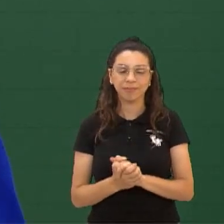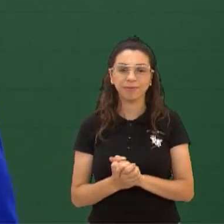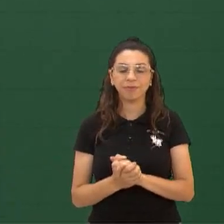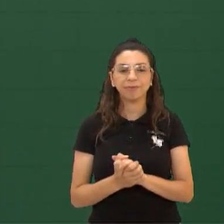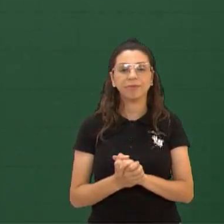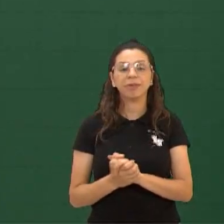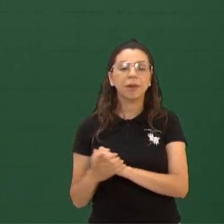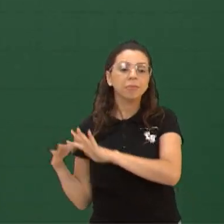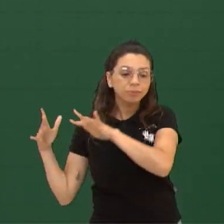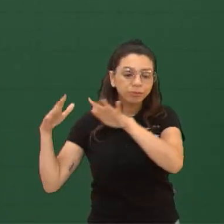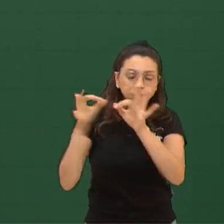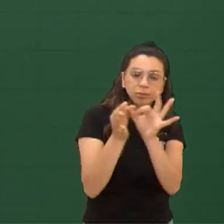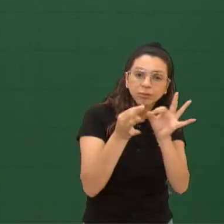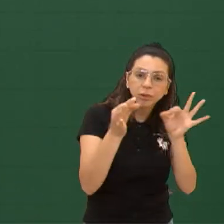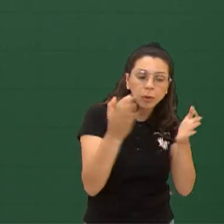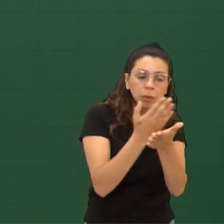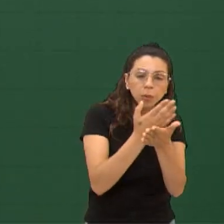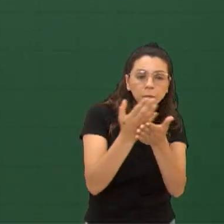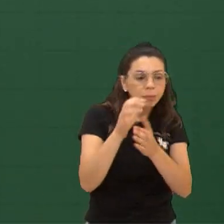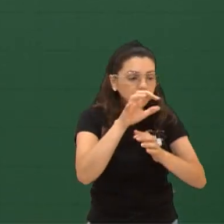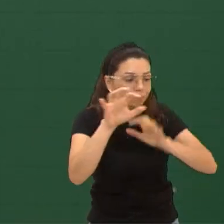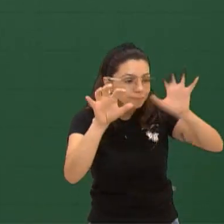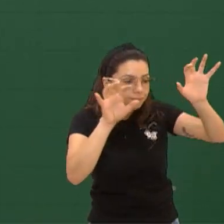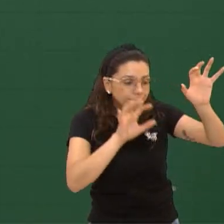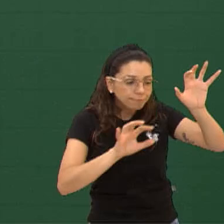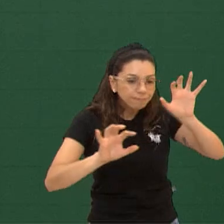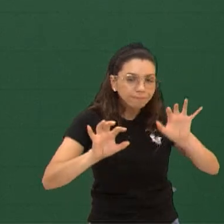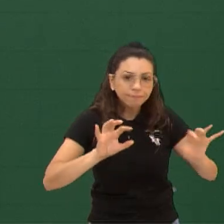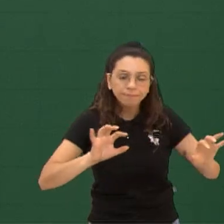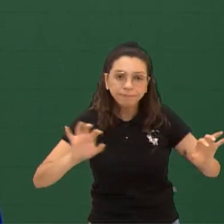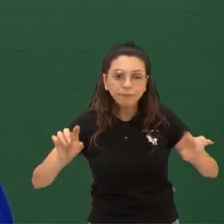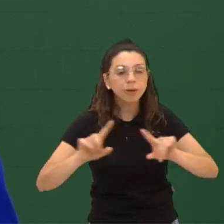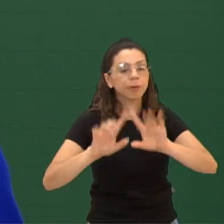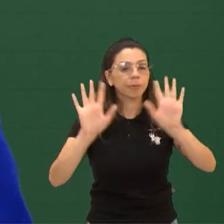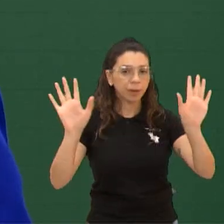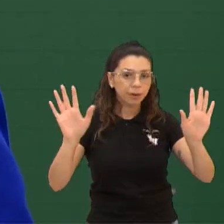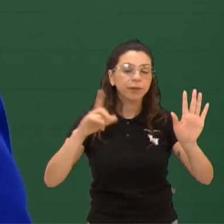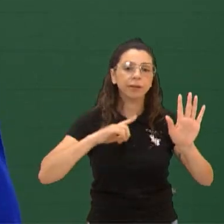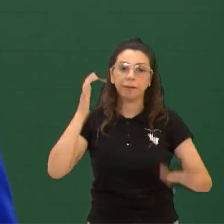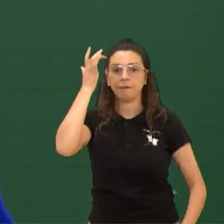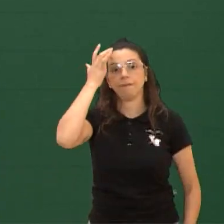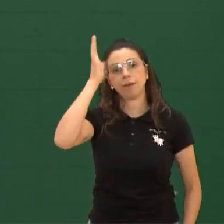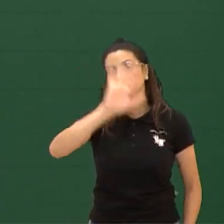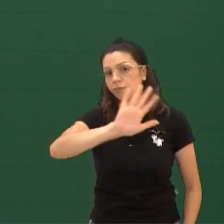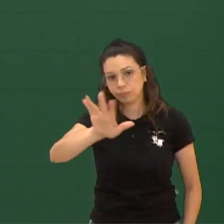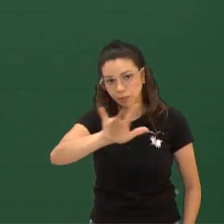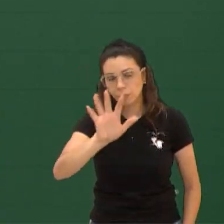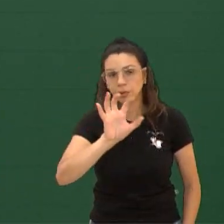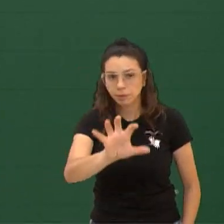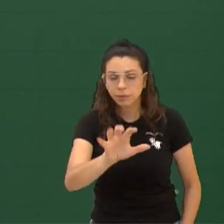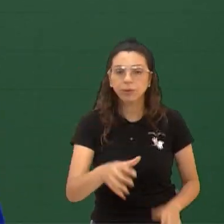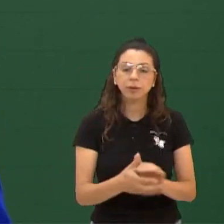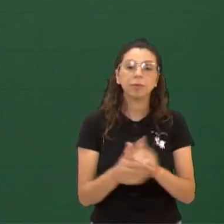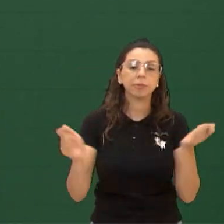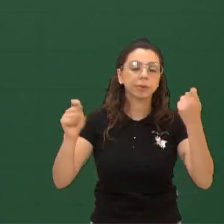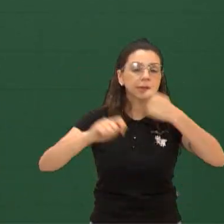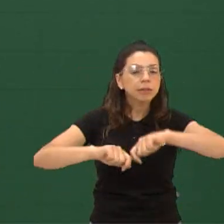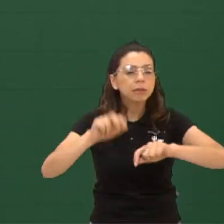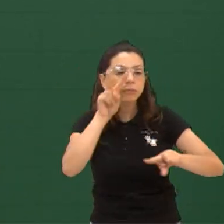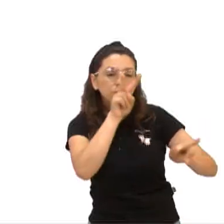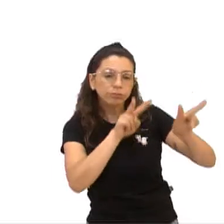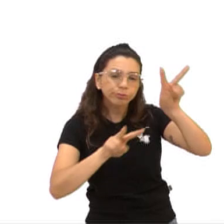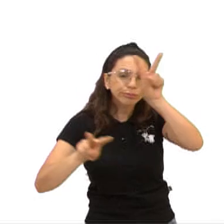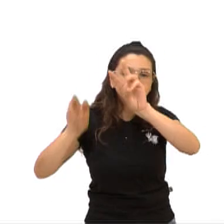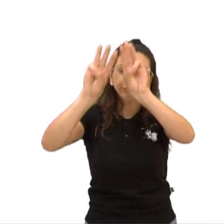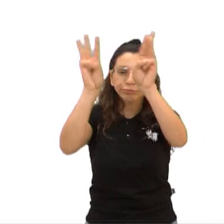mais brando e começaram a sua ocupação. Claro que não foi aquela coisa fácil. A gente tem que imaginar que, por mais que olhando o